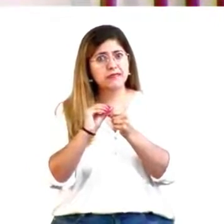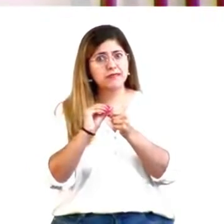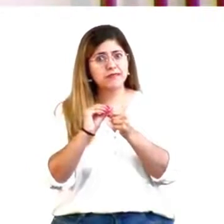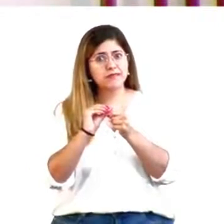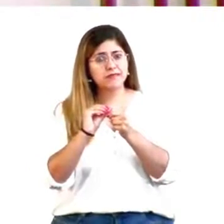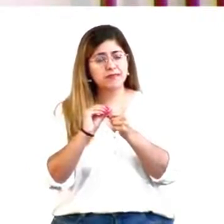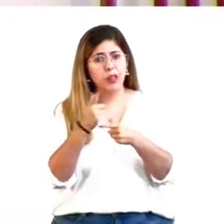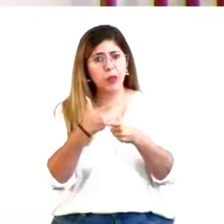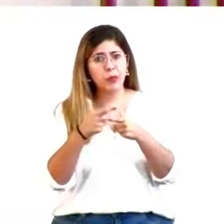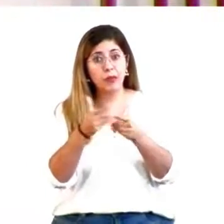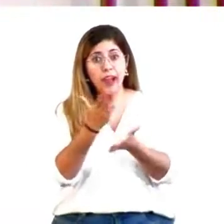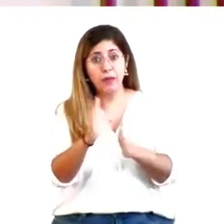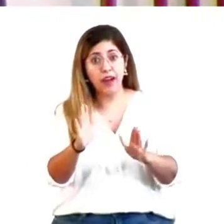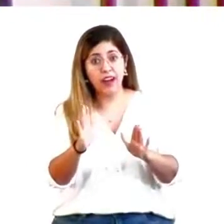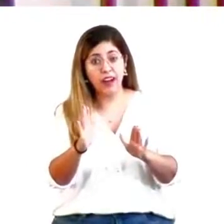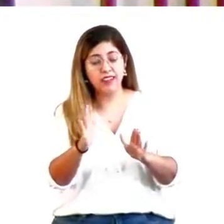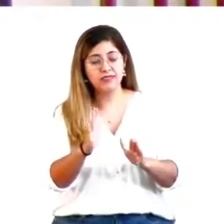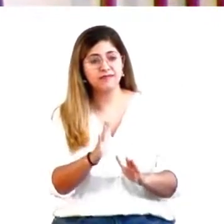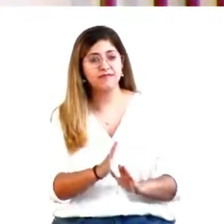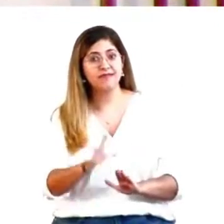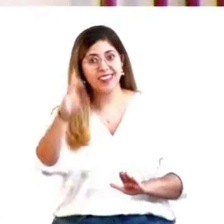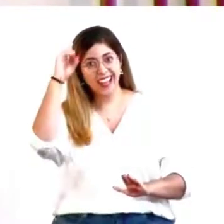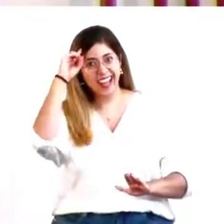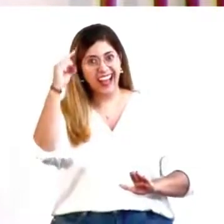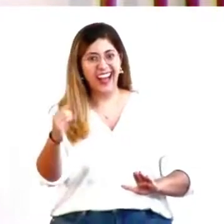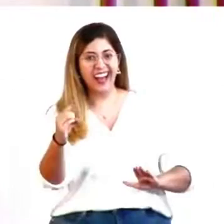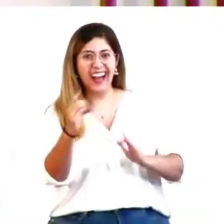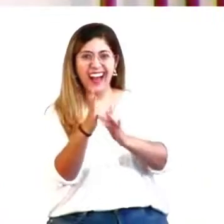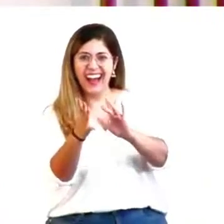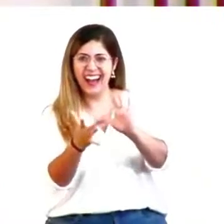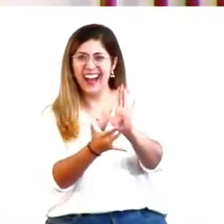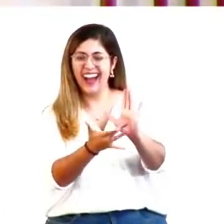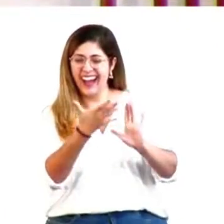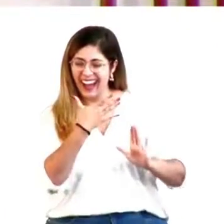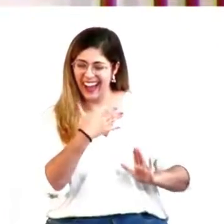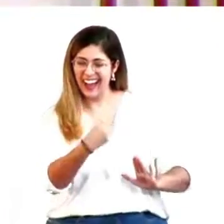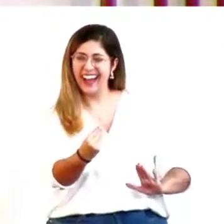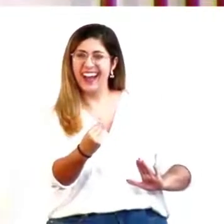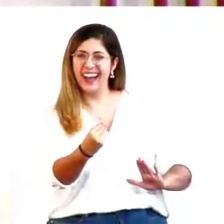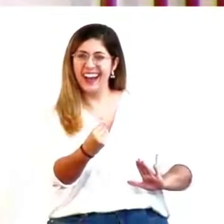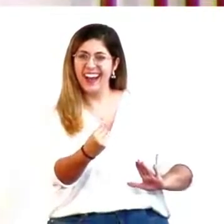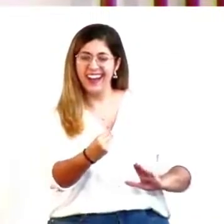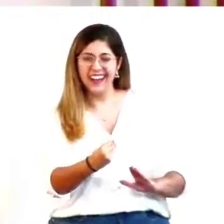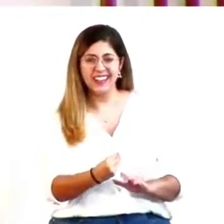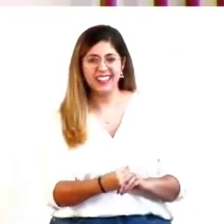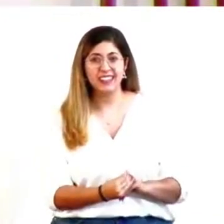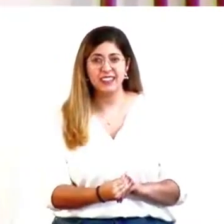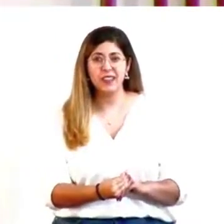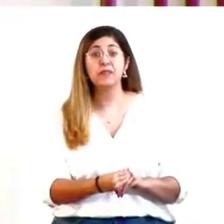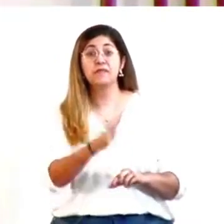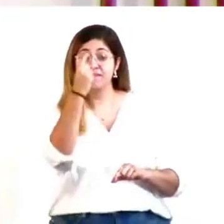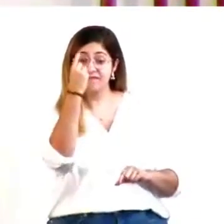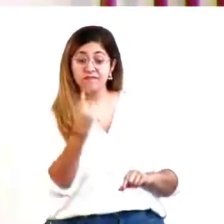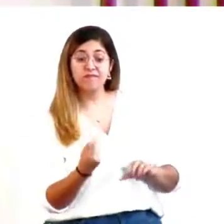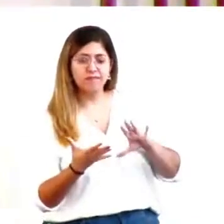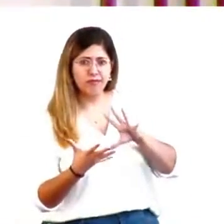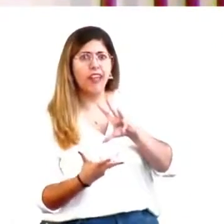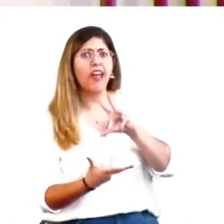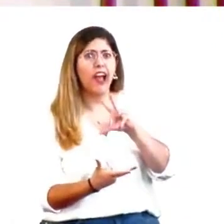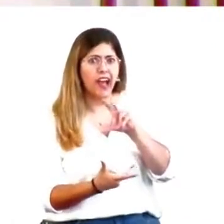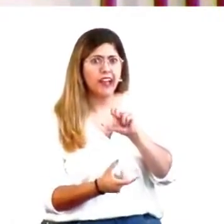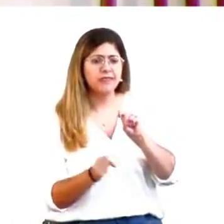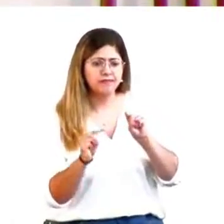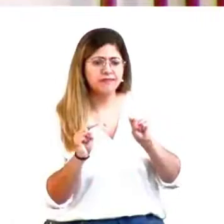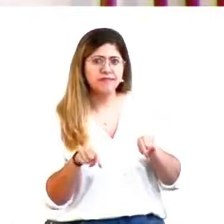Deus resolveu enviando o seu Filho Jesus, para onde? Aqui